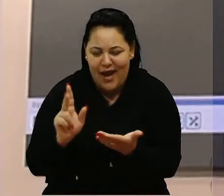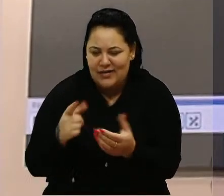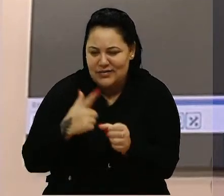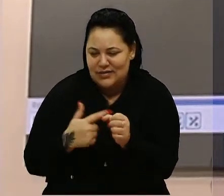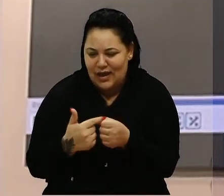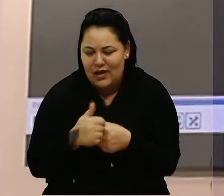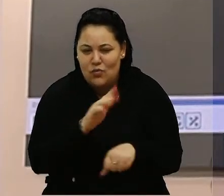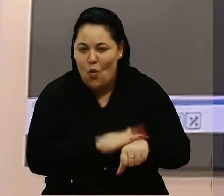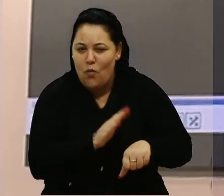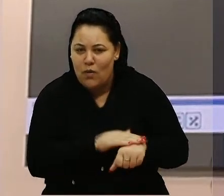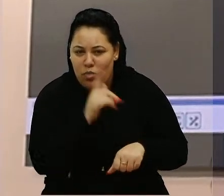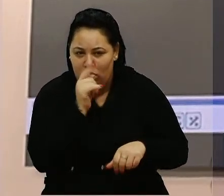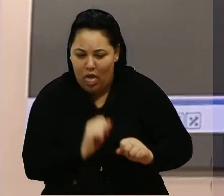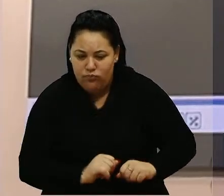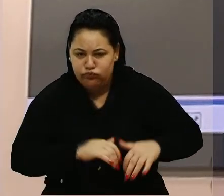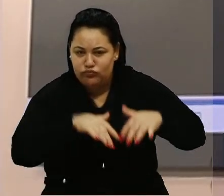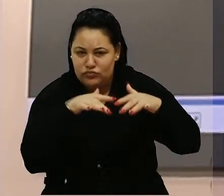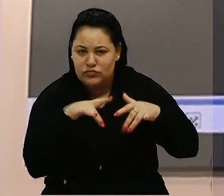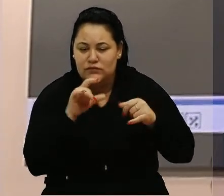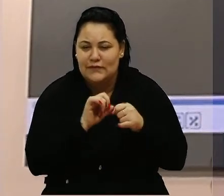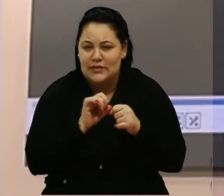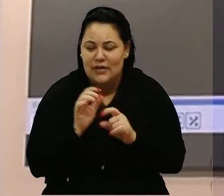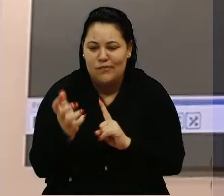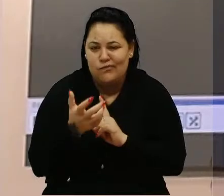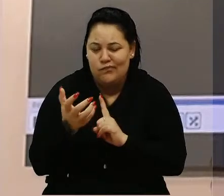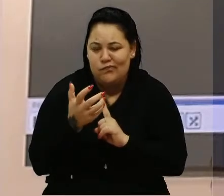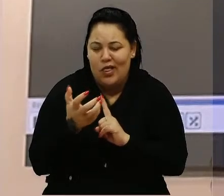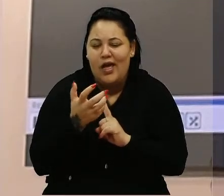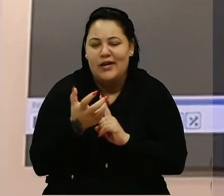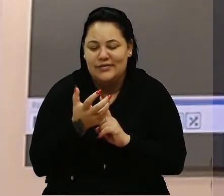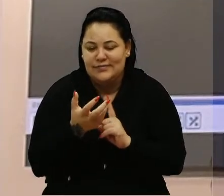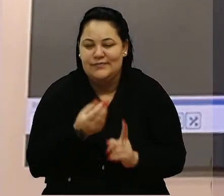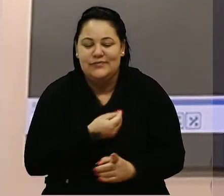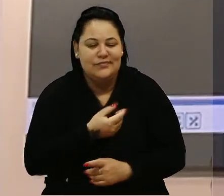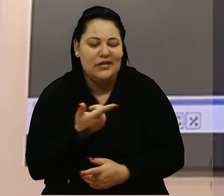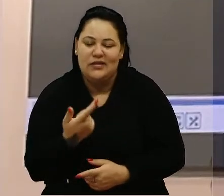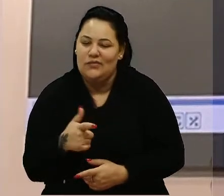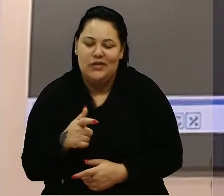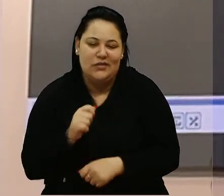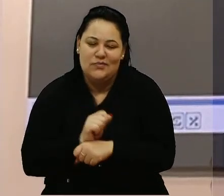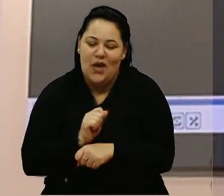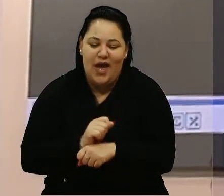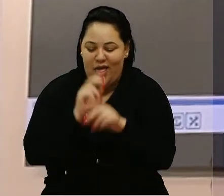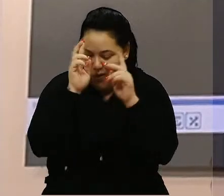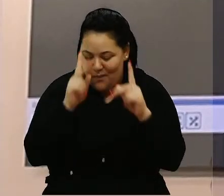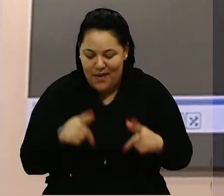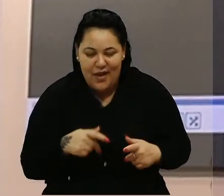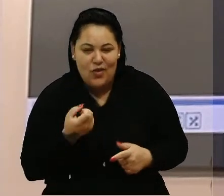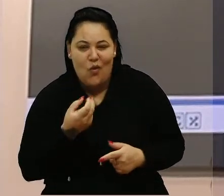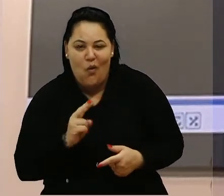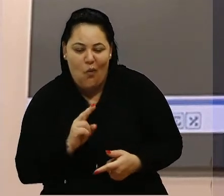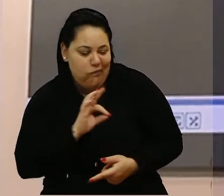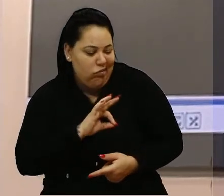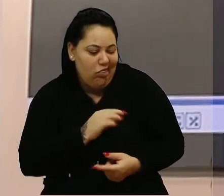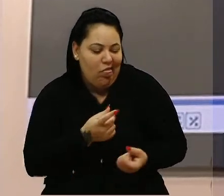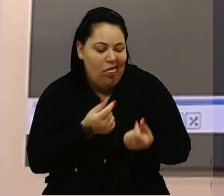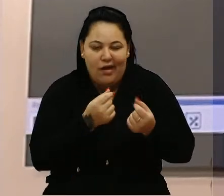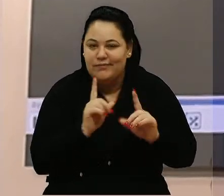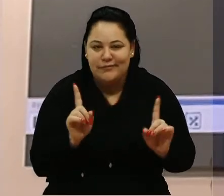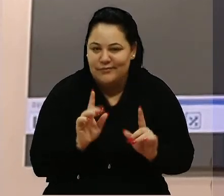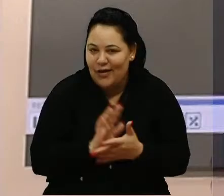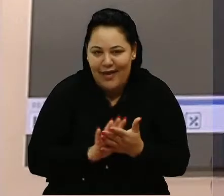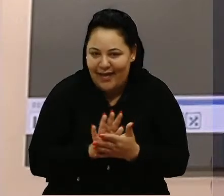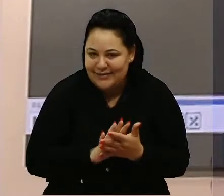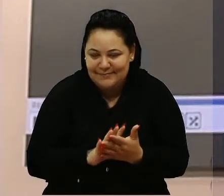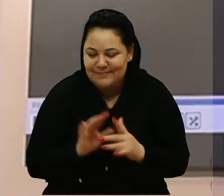pela missão de fazer a diferença, sem esperar reconhecimento ou recompensa, mas com a certeza de que, em meio